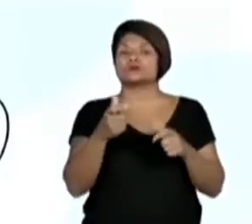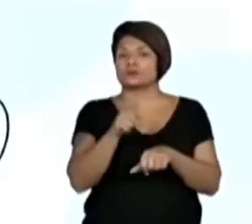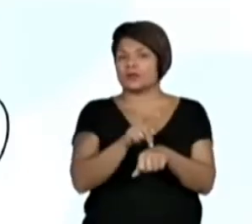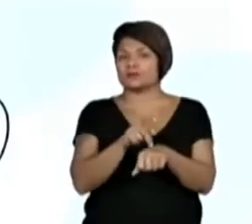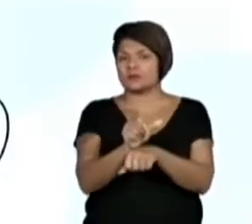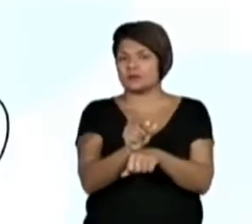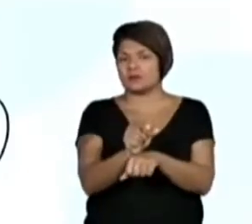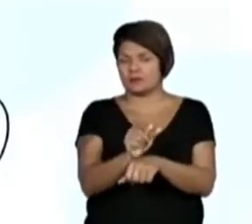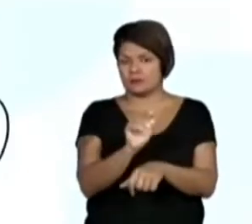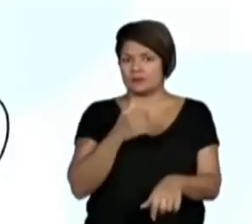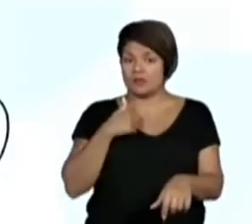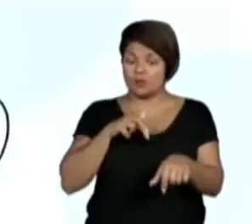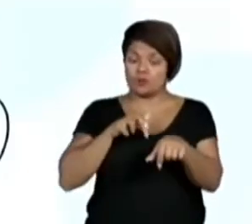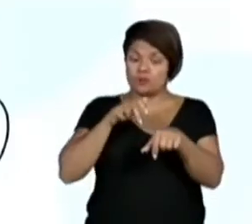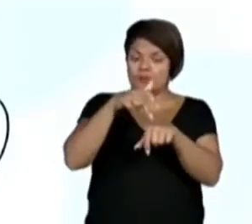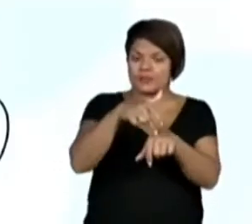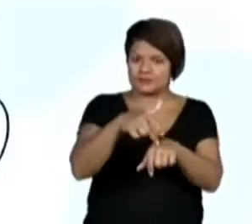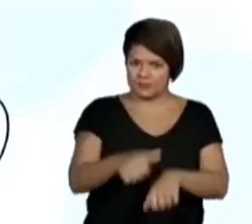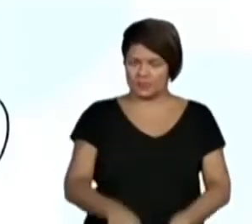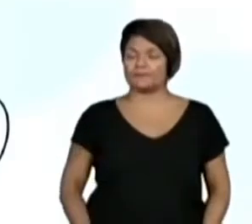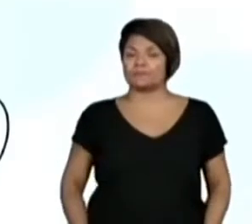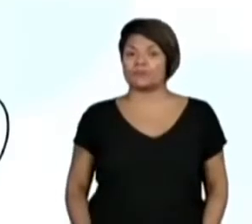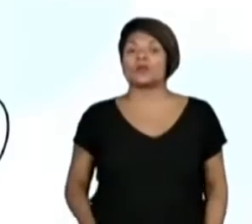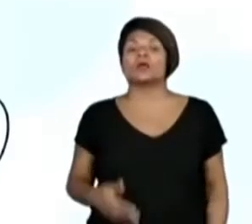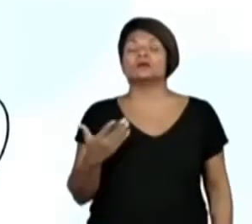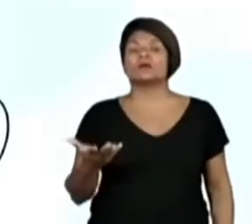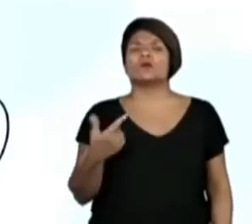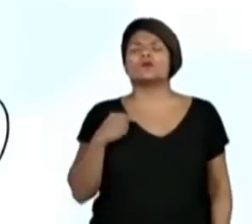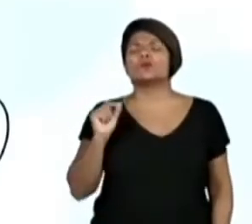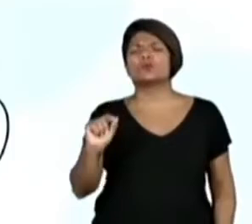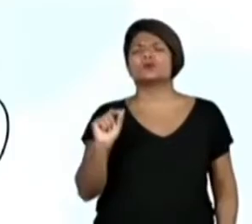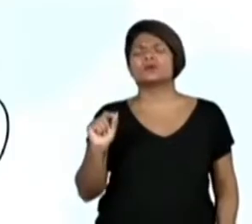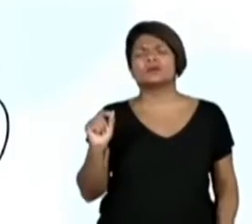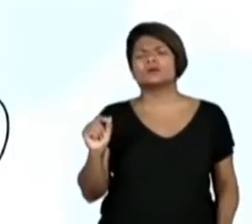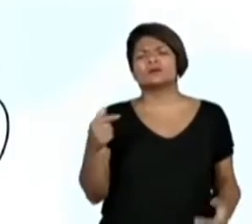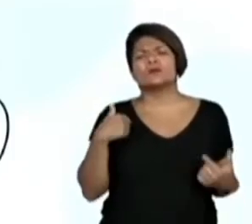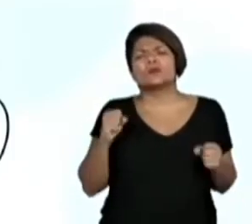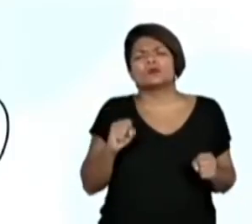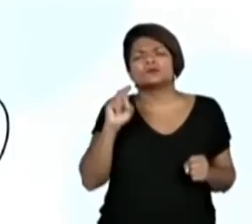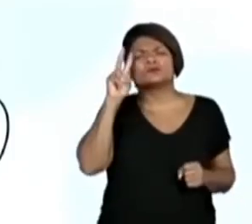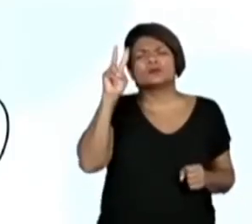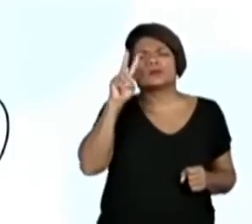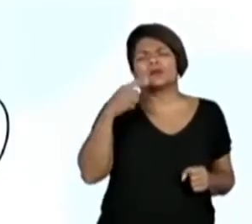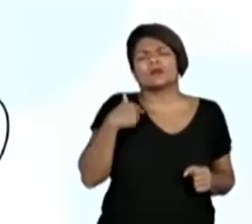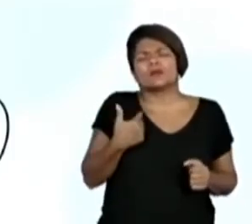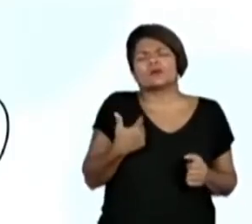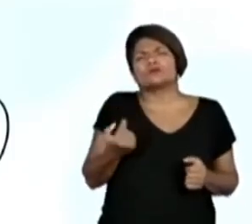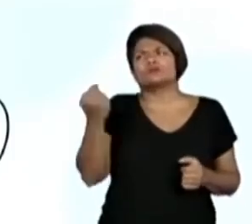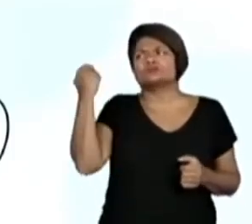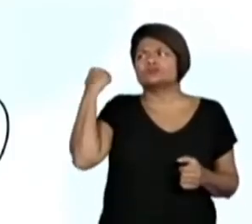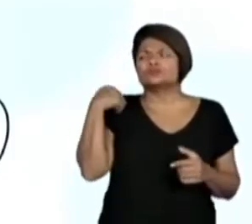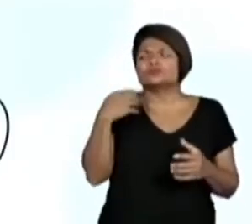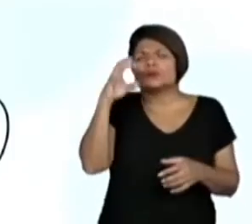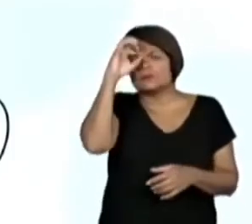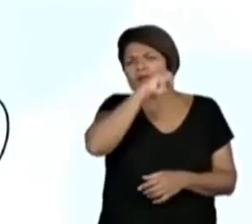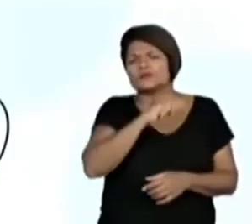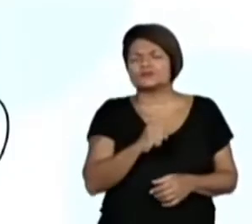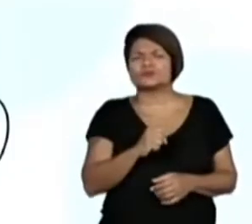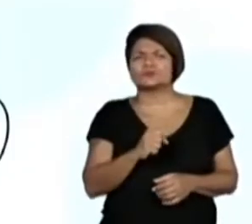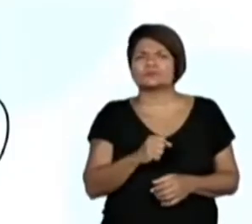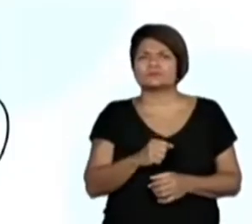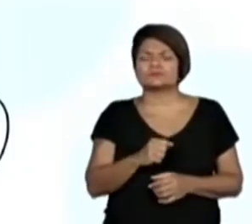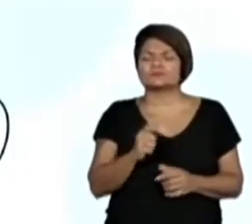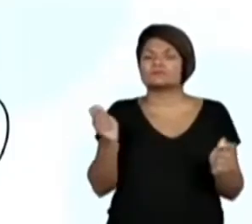Olha só, o que será que eu posso recuperar daquilo que eu aprendi? O que eu posso lembrar que eu aprendi que possa me ajudar a escrever? Olha